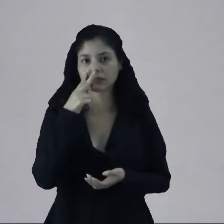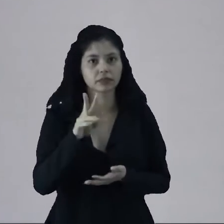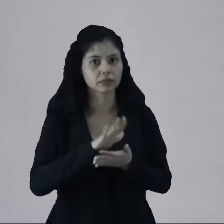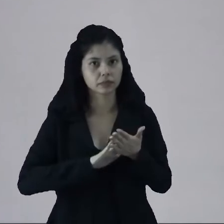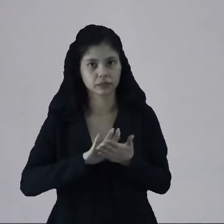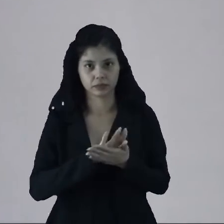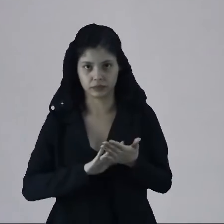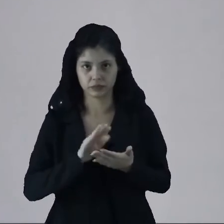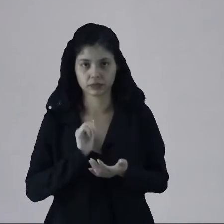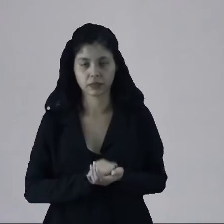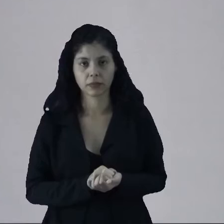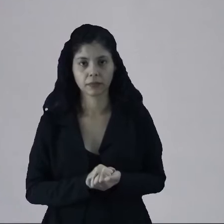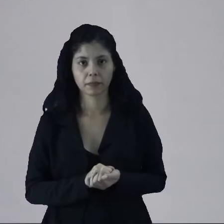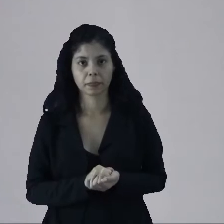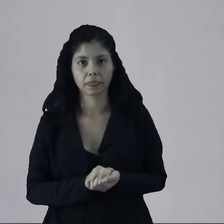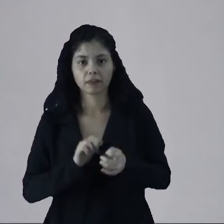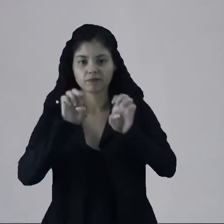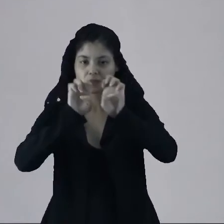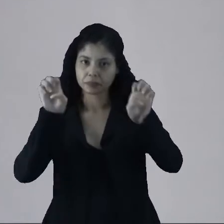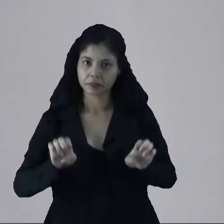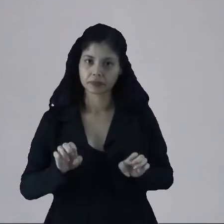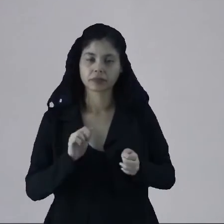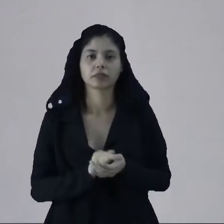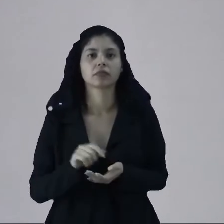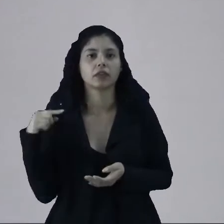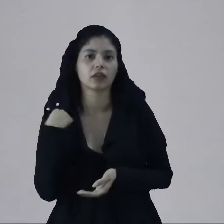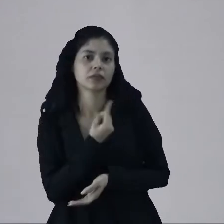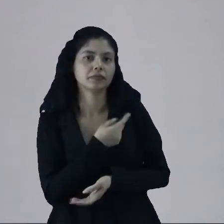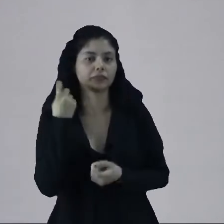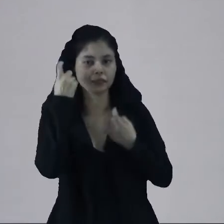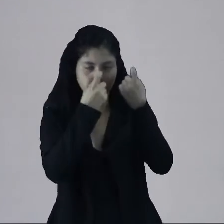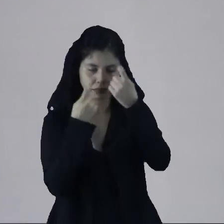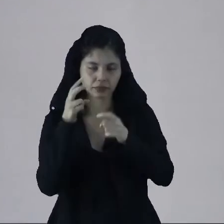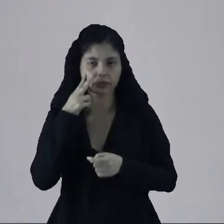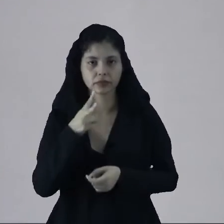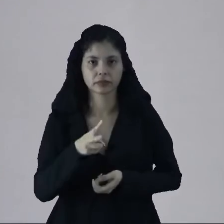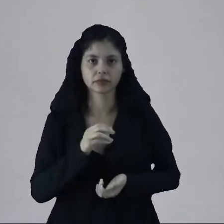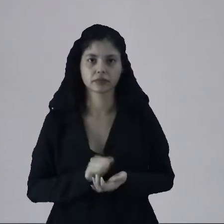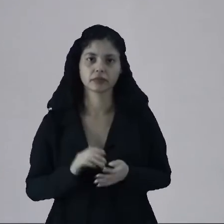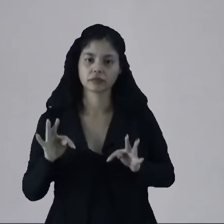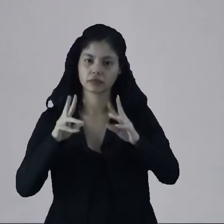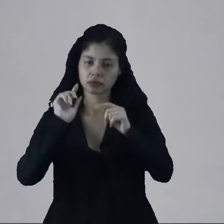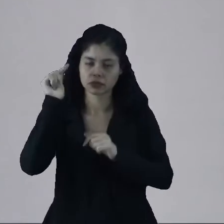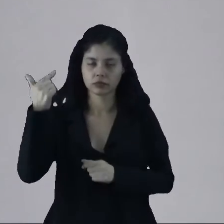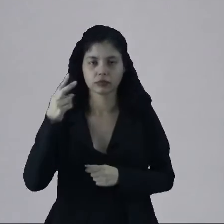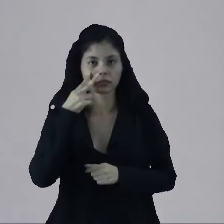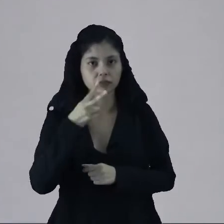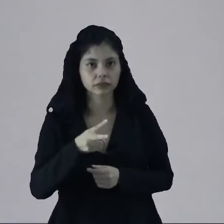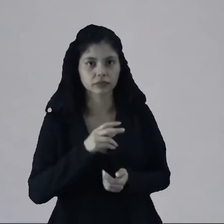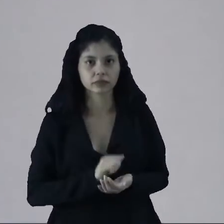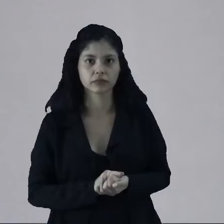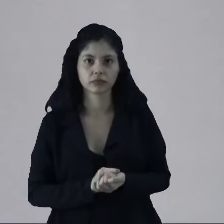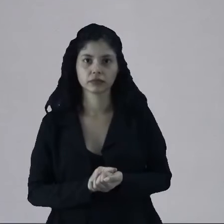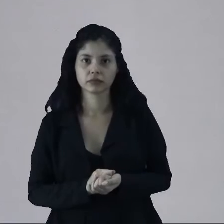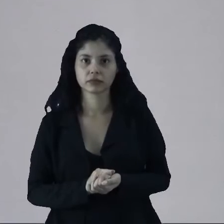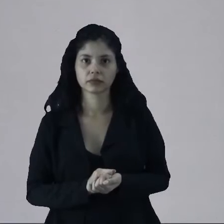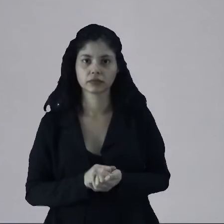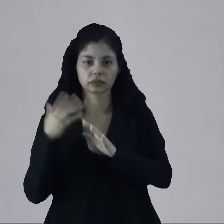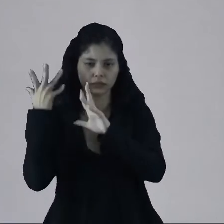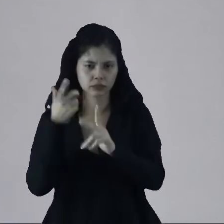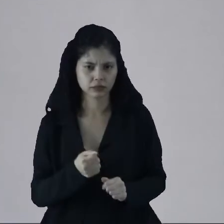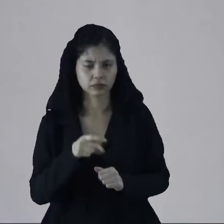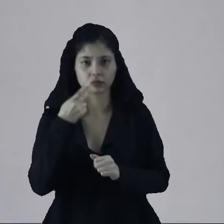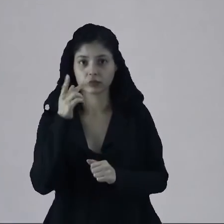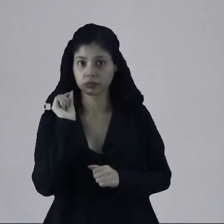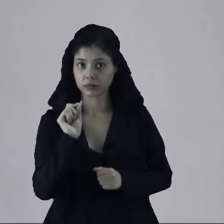ver externamente, né, estruturais, e nós vamos ter expressões que a gente vê. Tudo aquilo que a gente vê, recapitulando, a gente